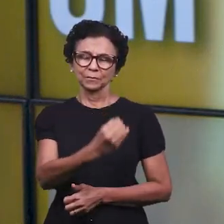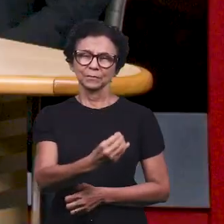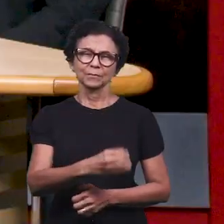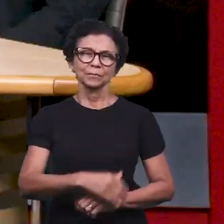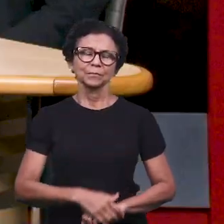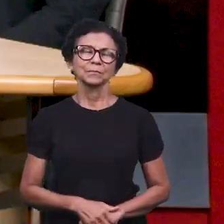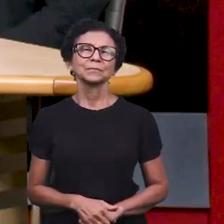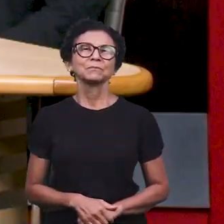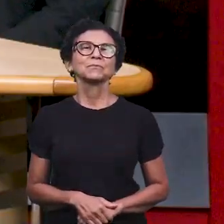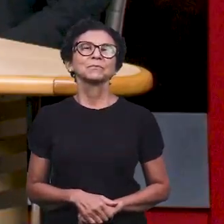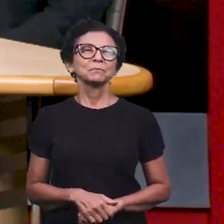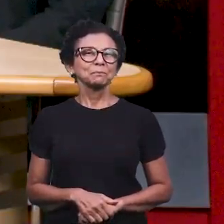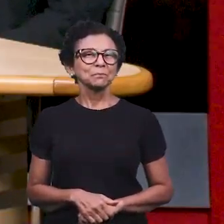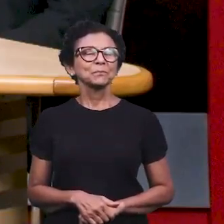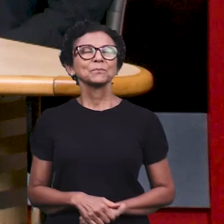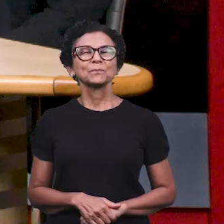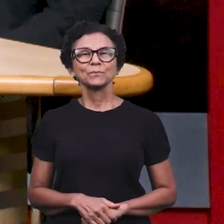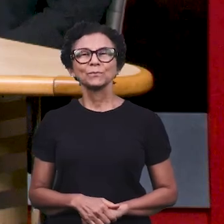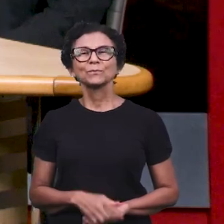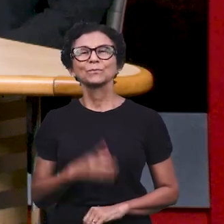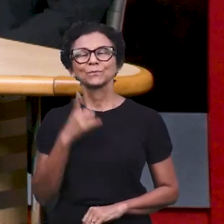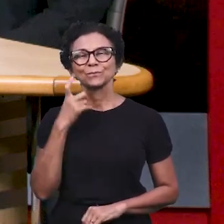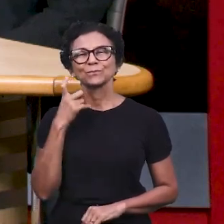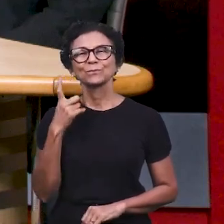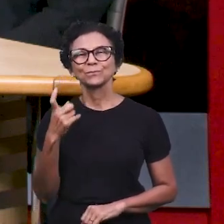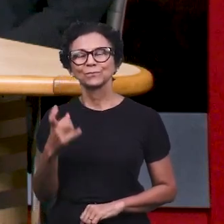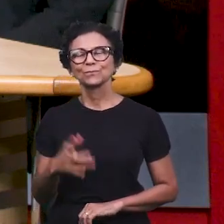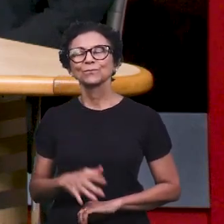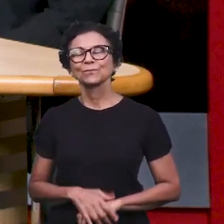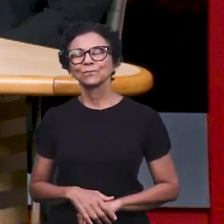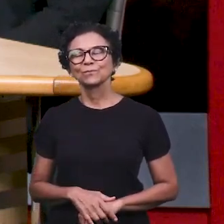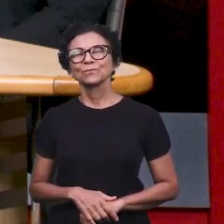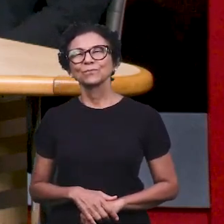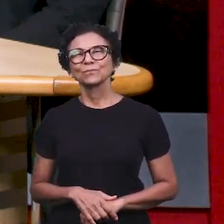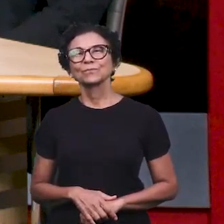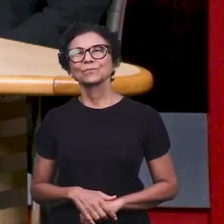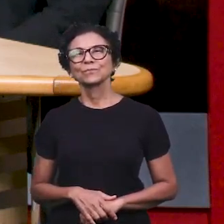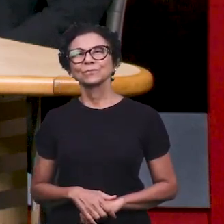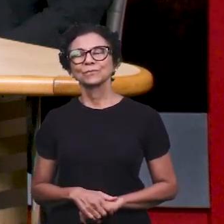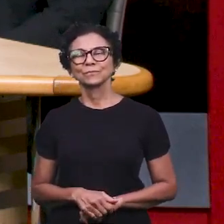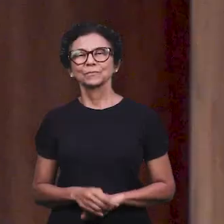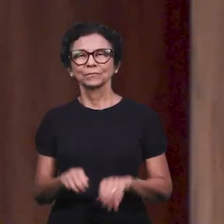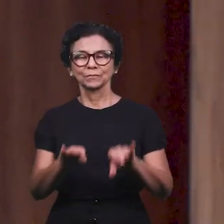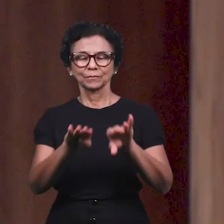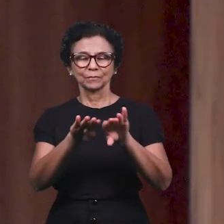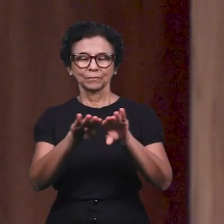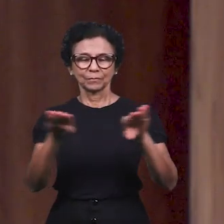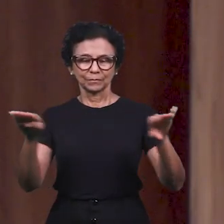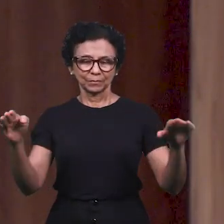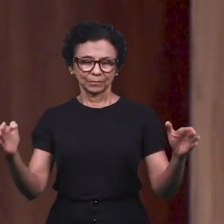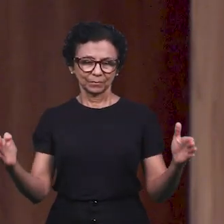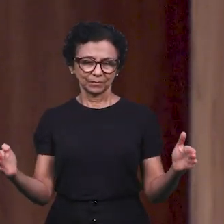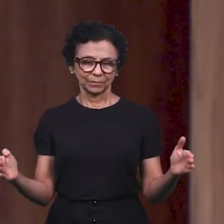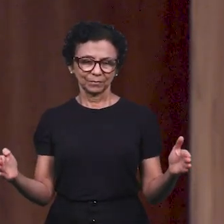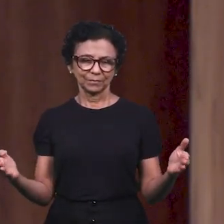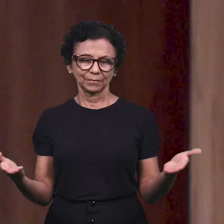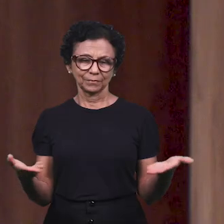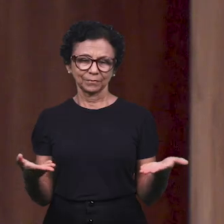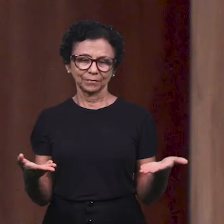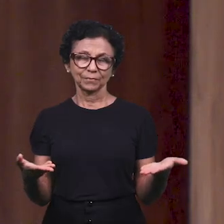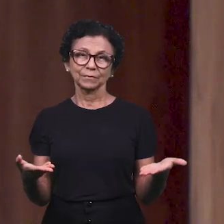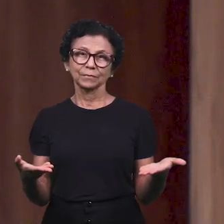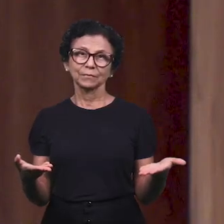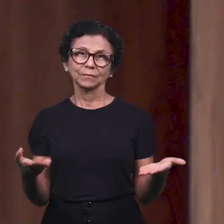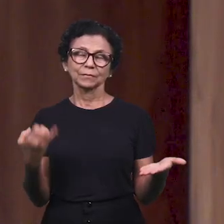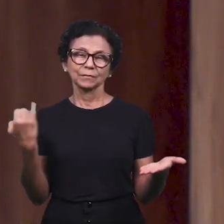Essa questão, a Renata usou uma expressão muito bonita, que tem muitas vezes na palavra, a mesa. A gente